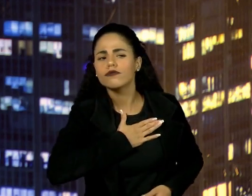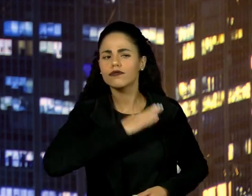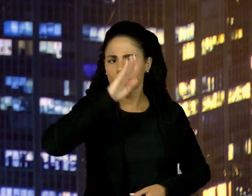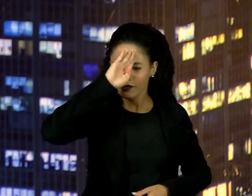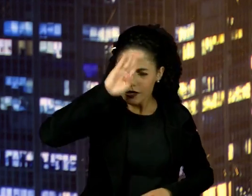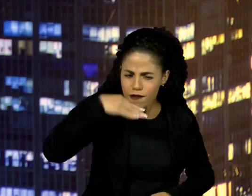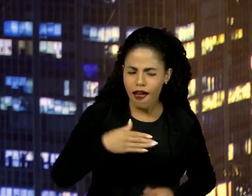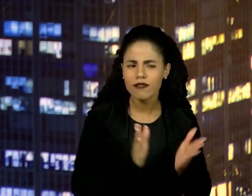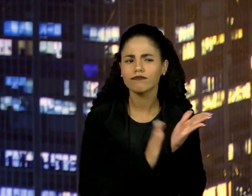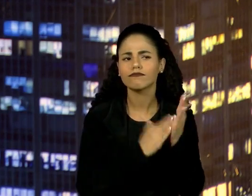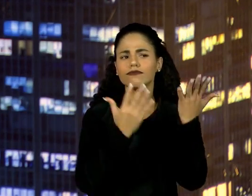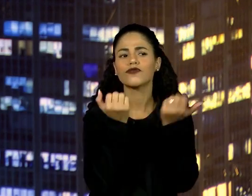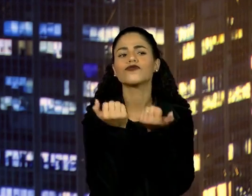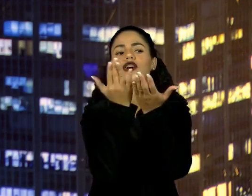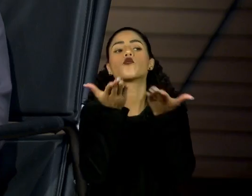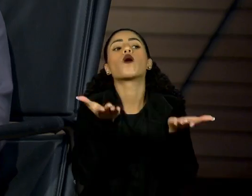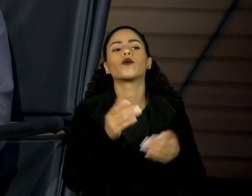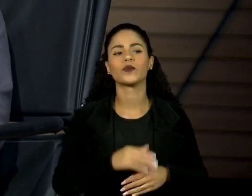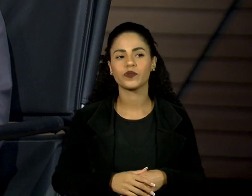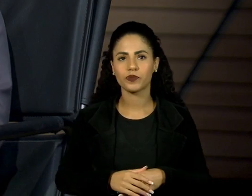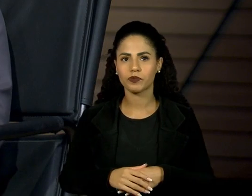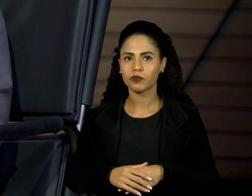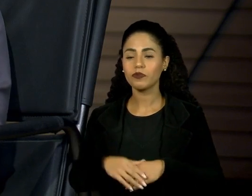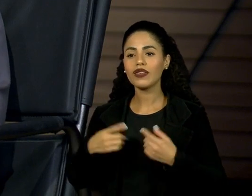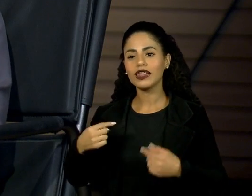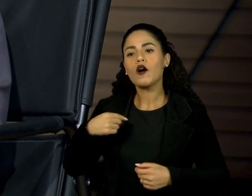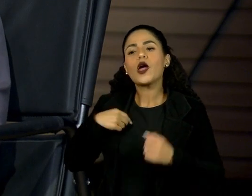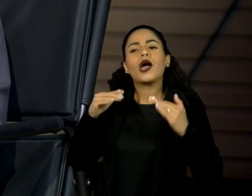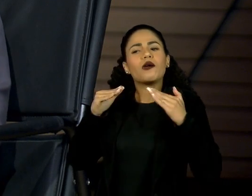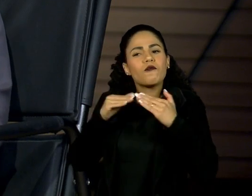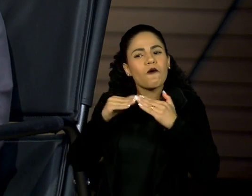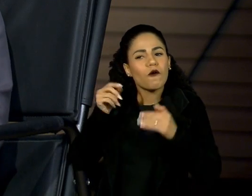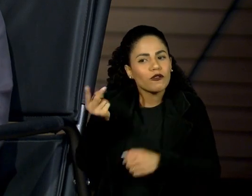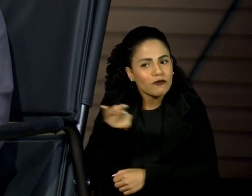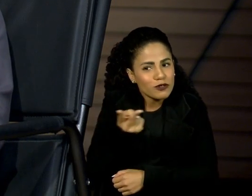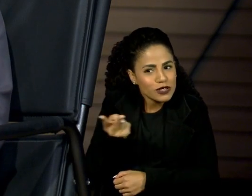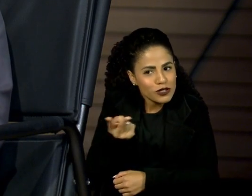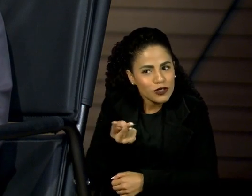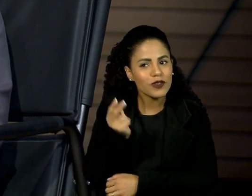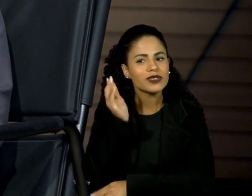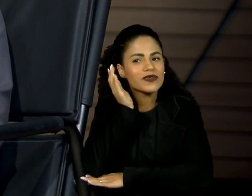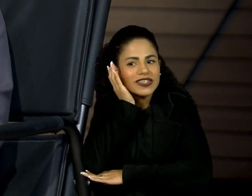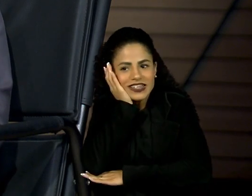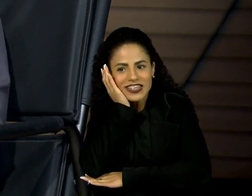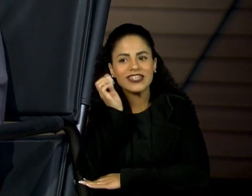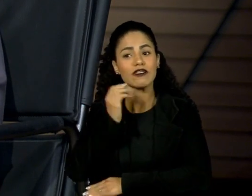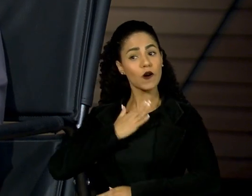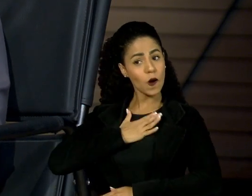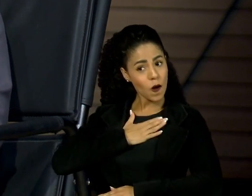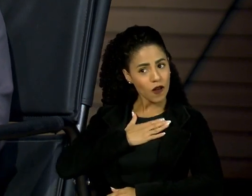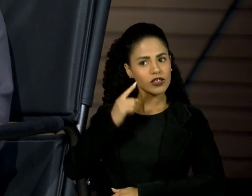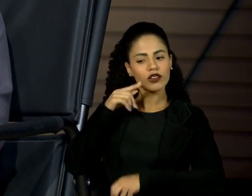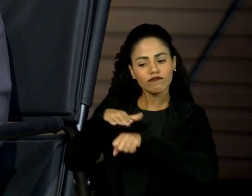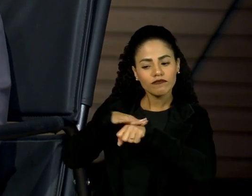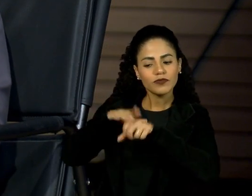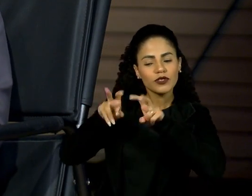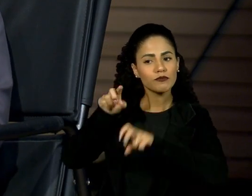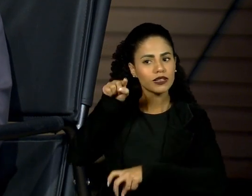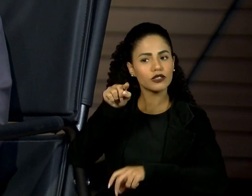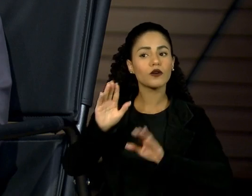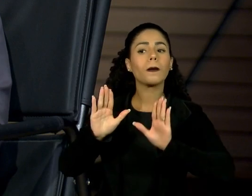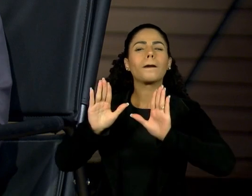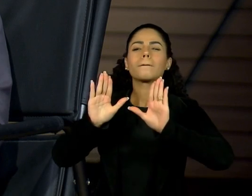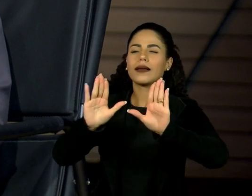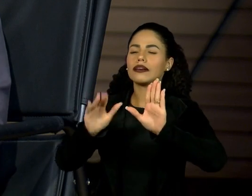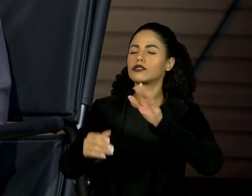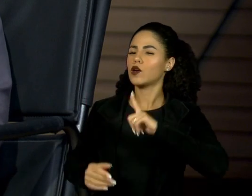ter esse reconhecimento internacional? Olha, eu compactuo com vocês dois, de Lígia Fagundes Telles, nós conversamos um pouco sobre isso, mas